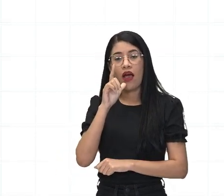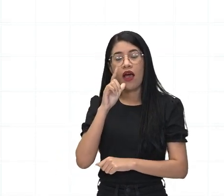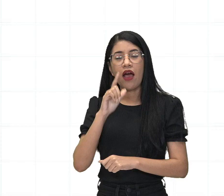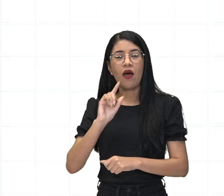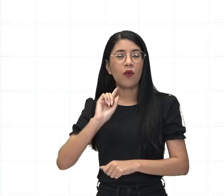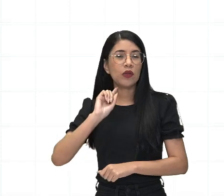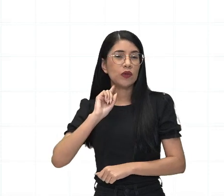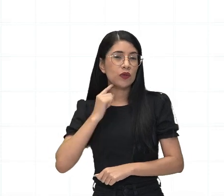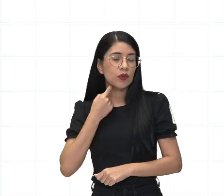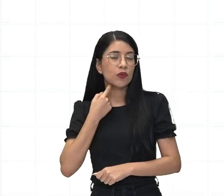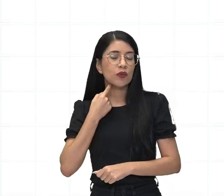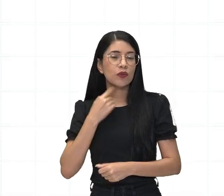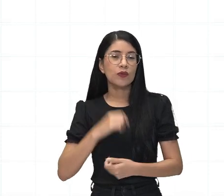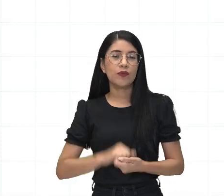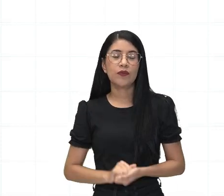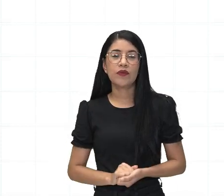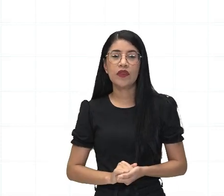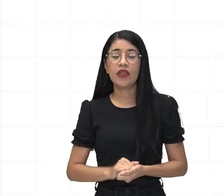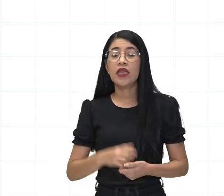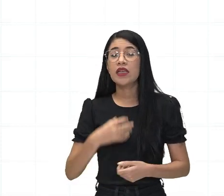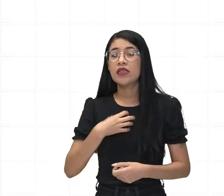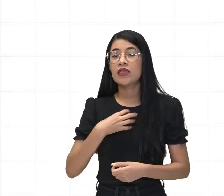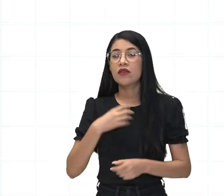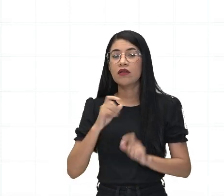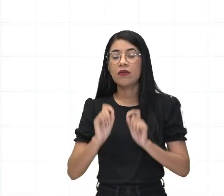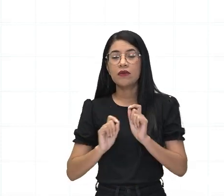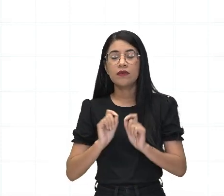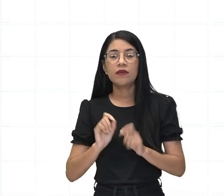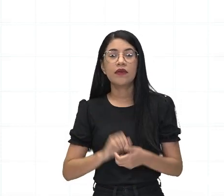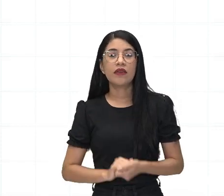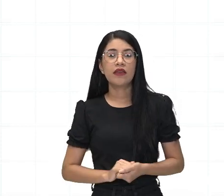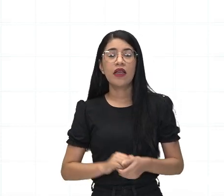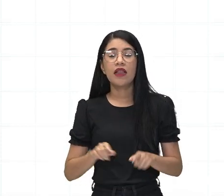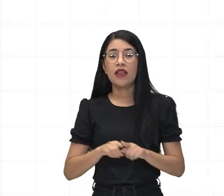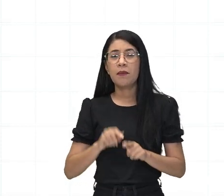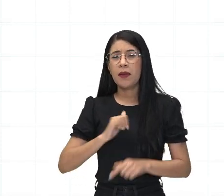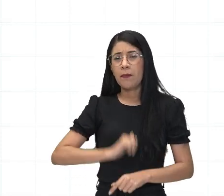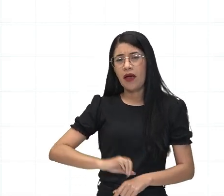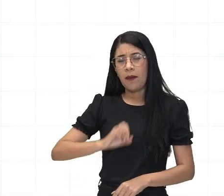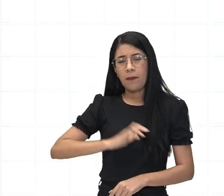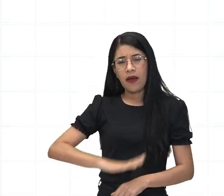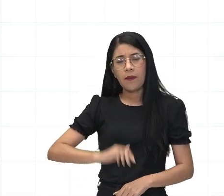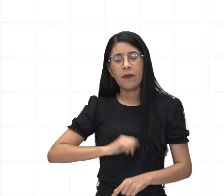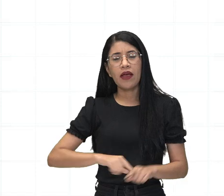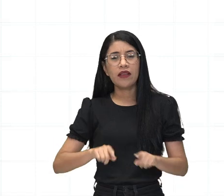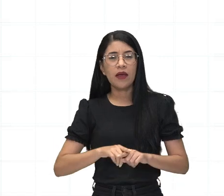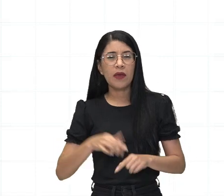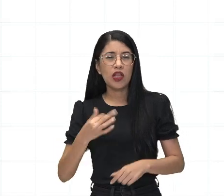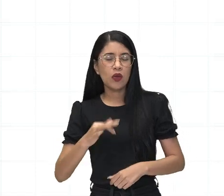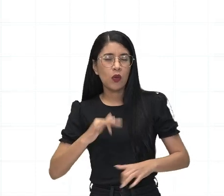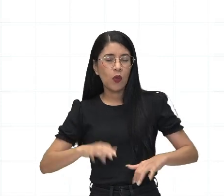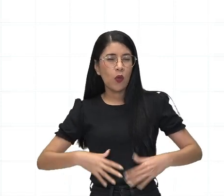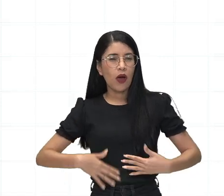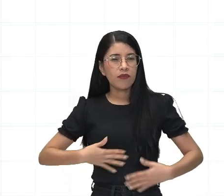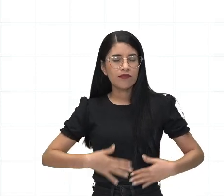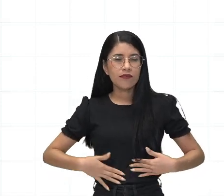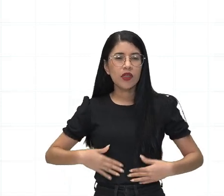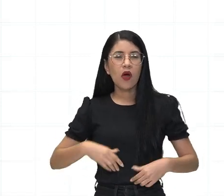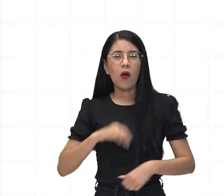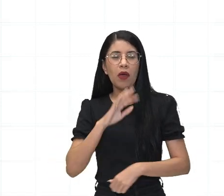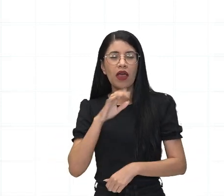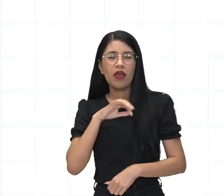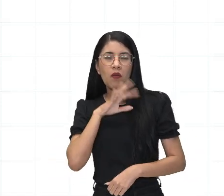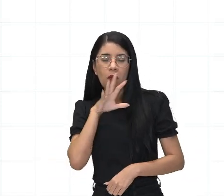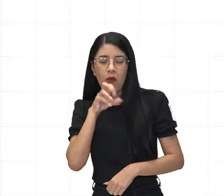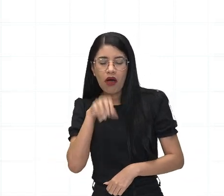sinais e sintomas, nós temos aí a diarreia, cólicas abdominais e náuseas, né? Muita vontade,